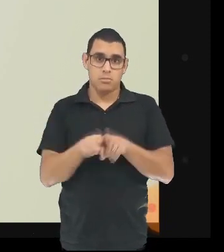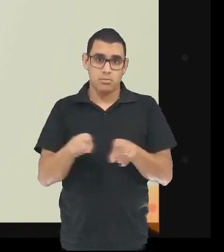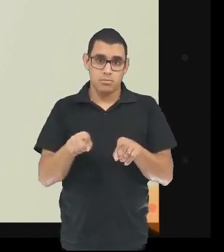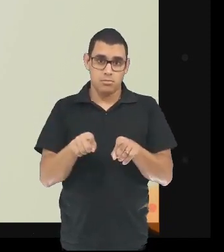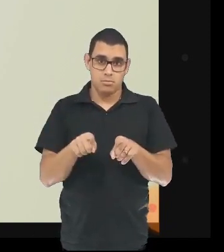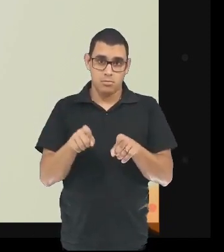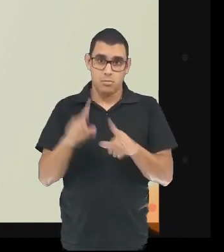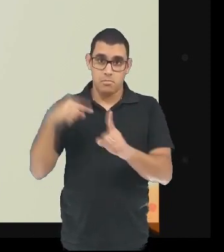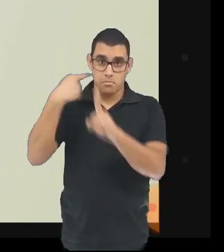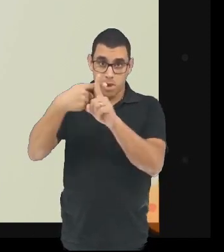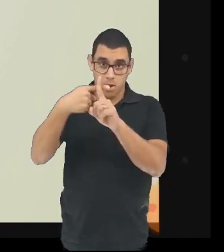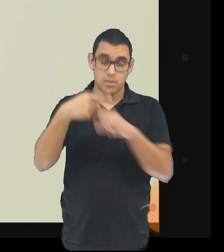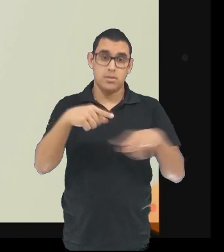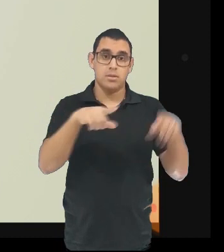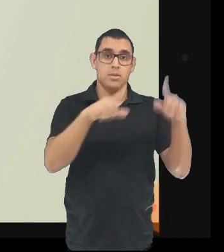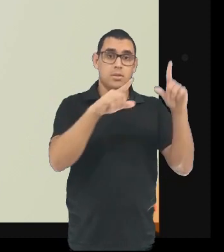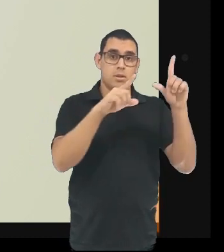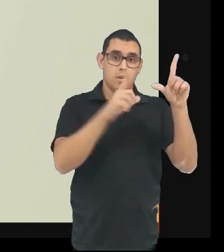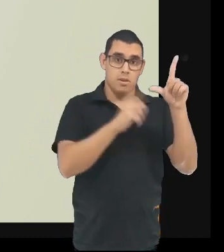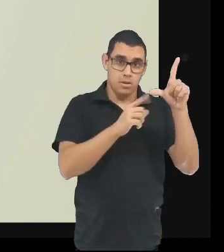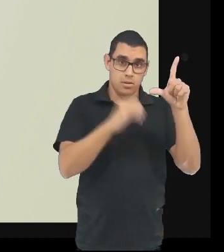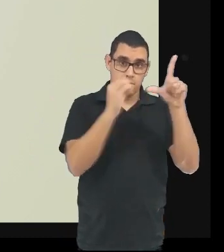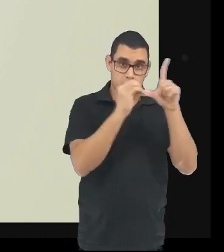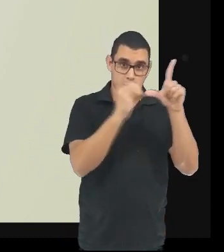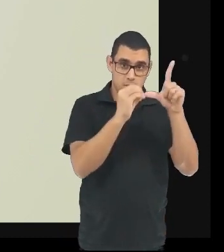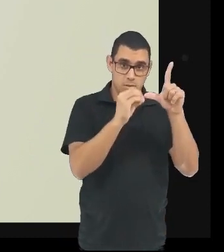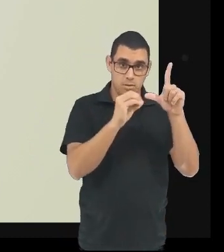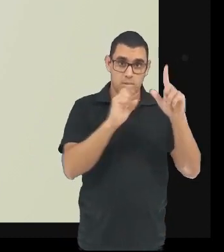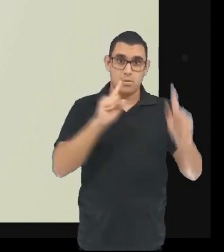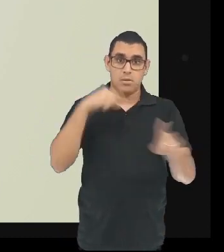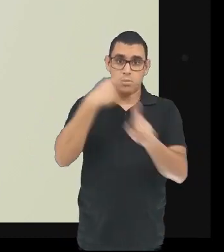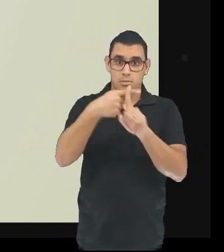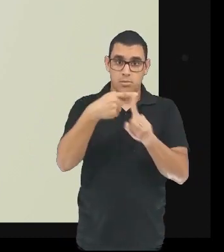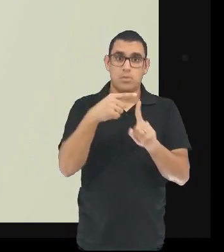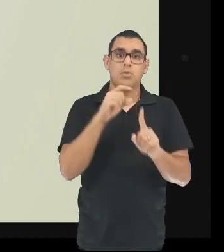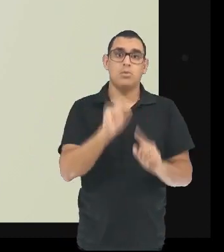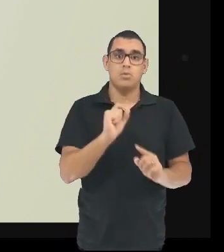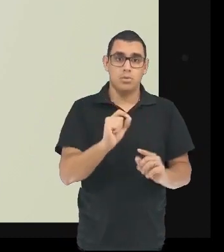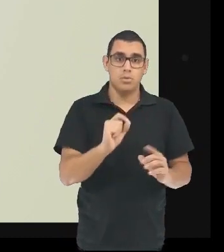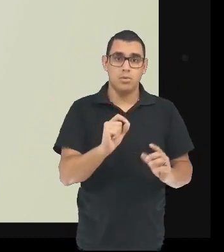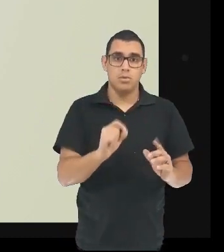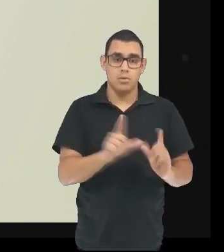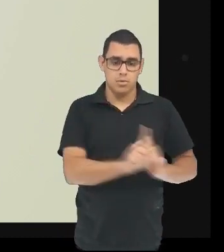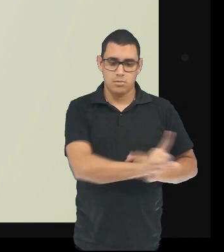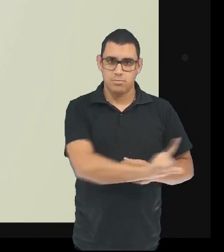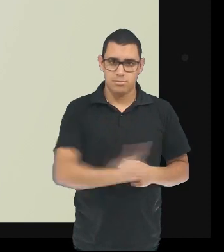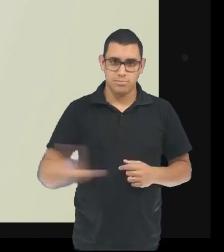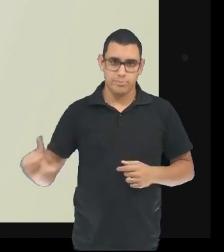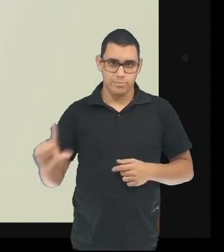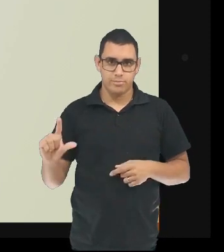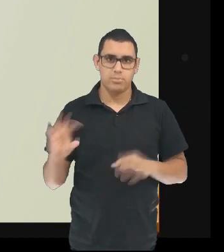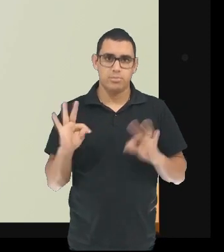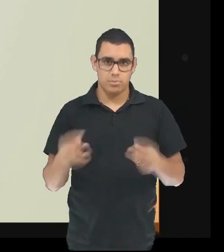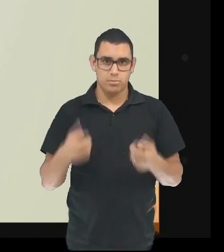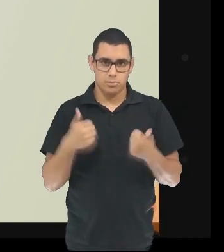aquecimento passou a ter um comprimento final. E esse comprimento aumentou em apenas uma única dimensão.